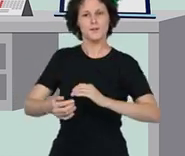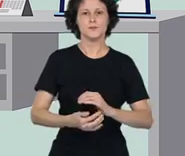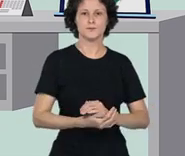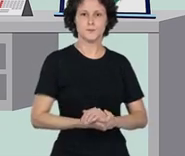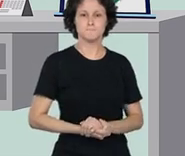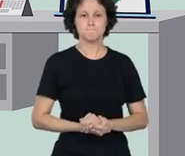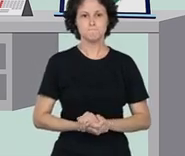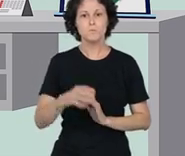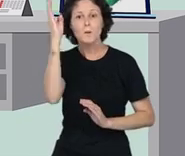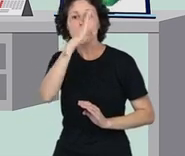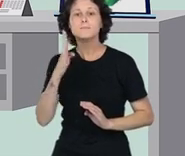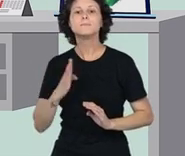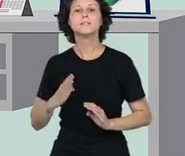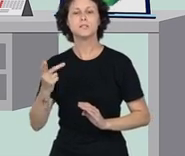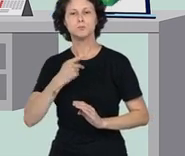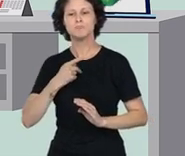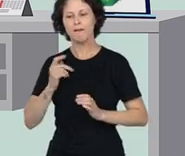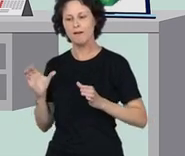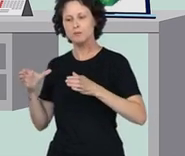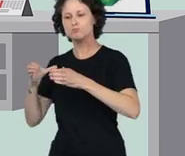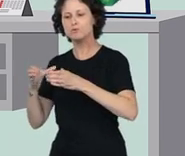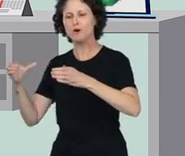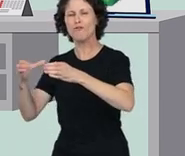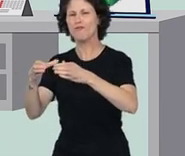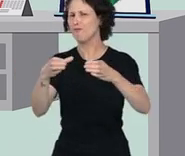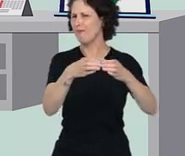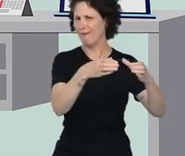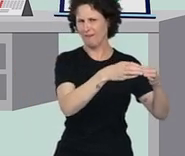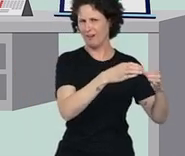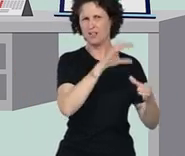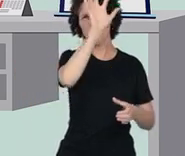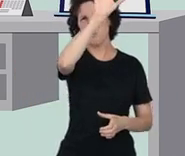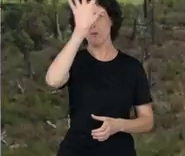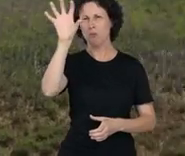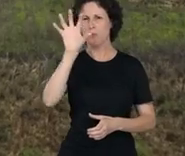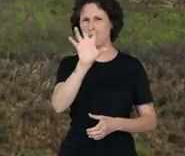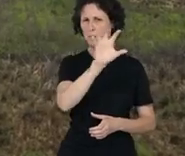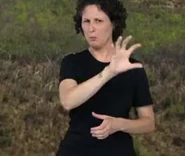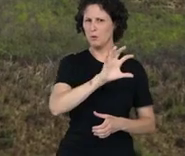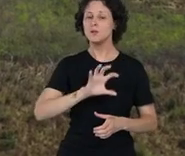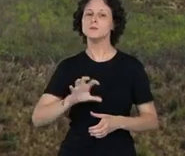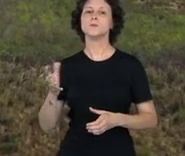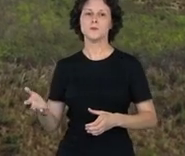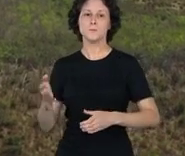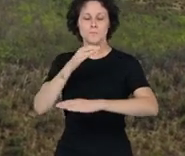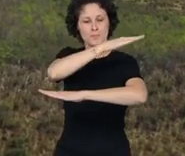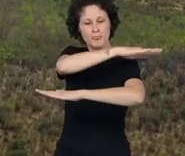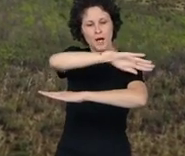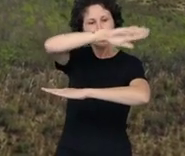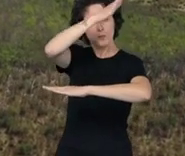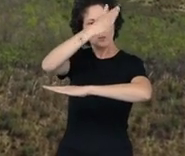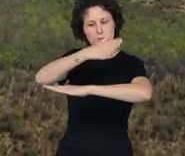conhecermos um pouquinho do relevo do Brasil? Bora começar lá no alto, pelas montanhas. Elas são um tipo de relevo com